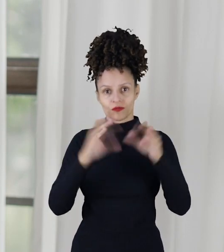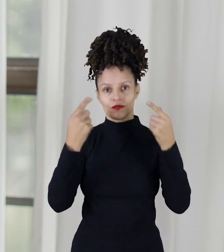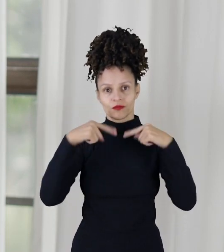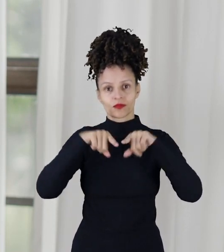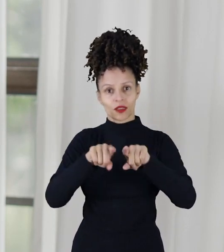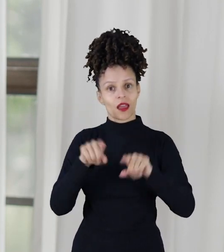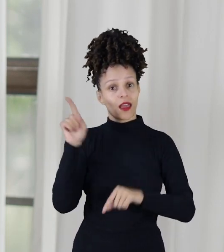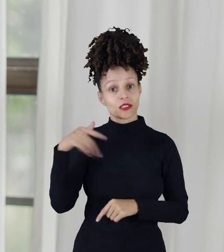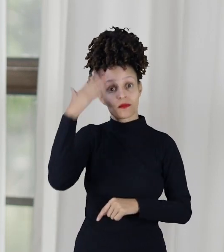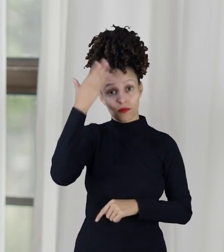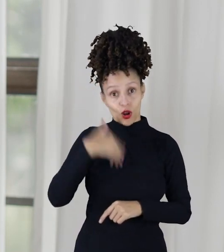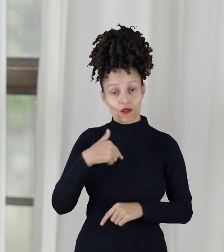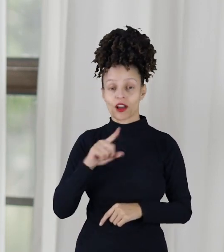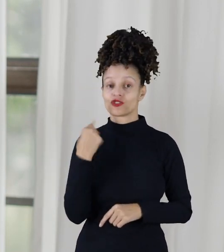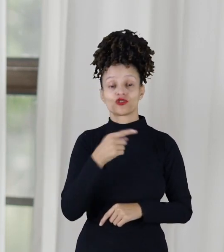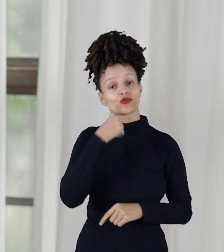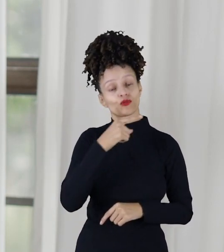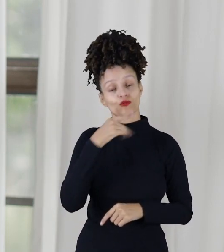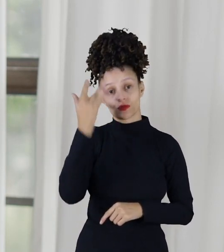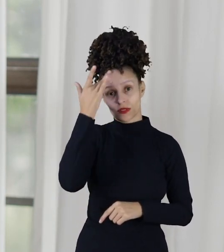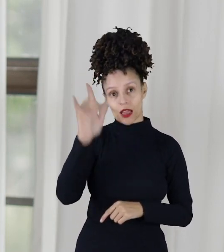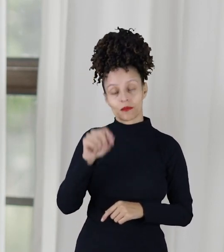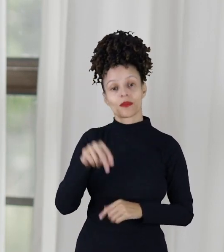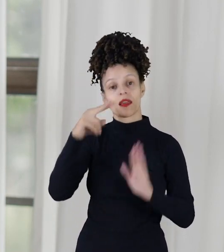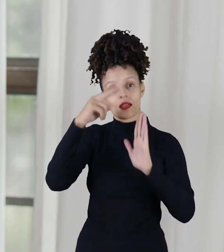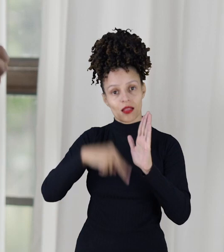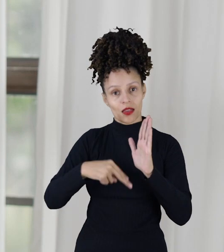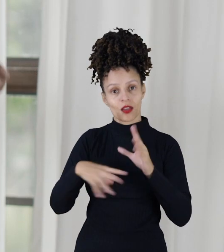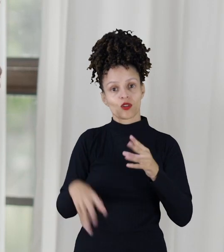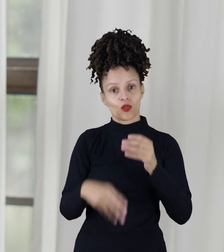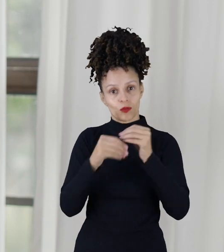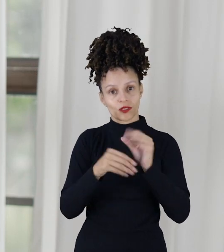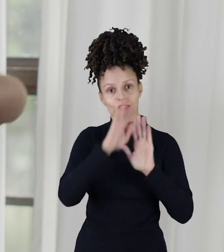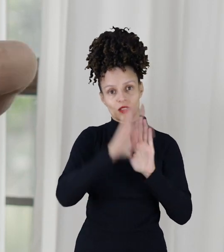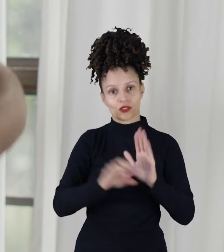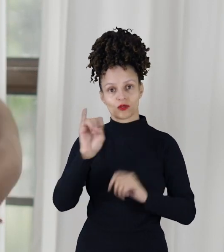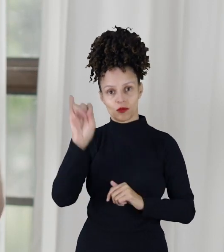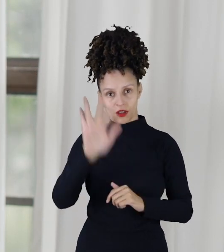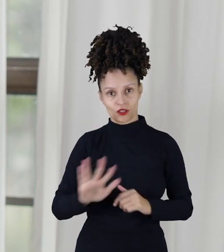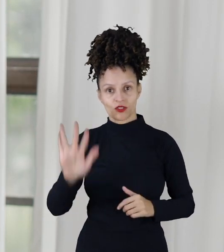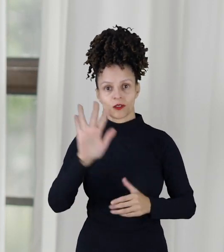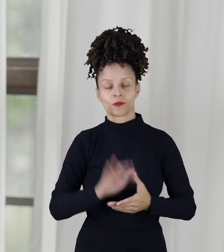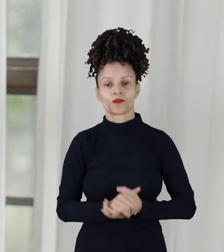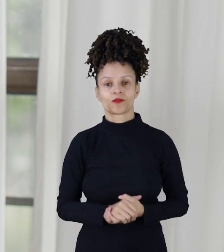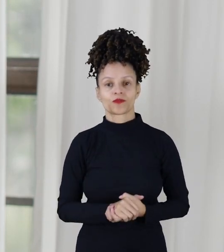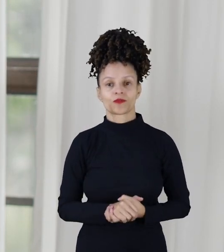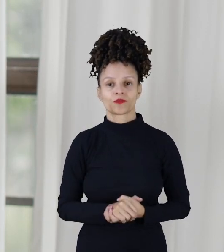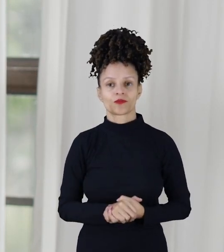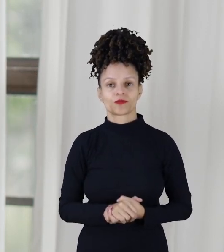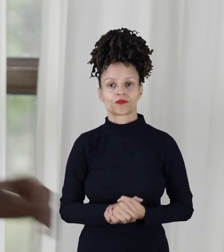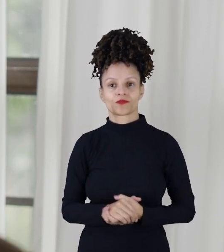texto e imagem. E este livro é uma prova de que a gente realmente não sabe ler, complementando texto e imagem.